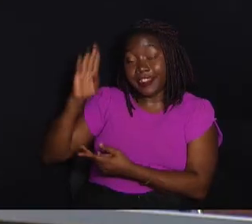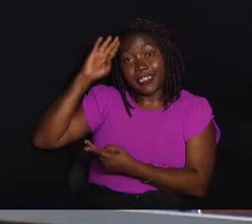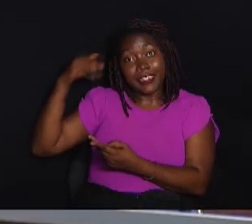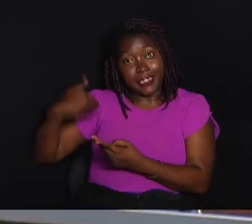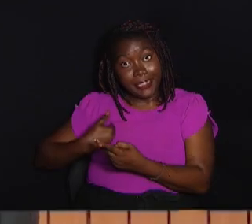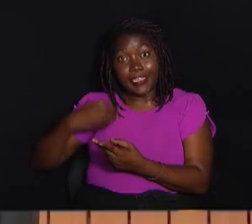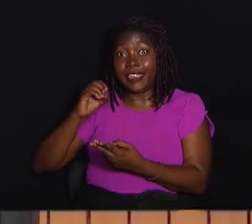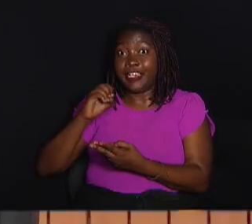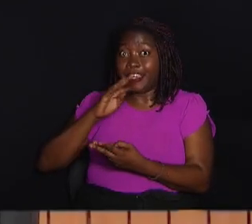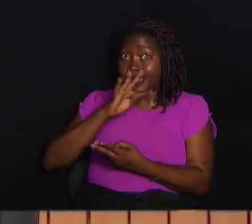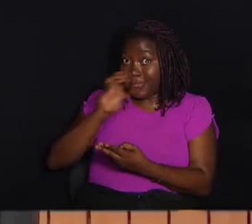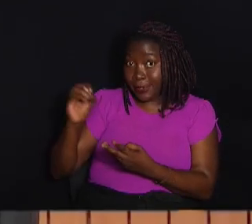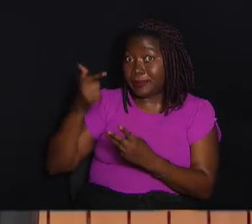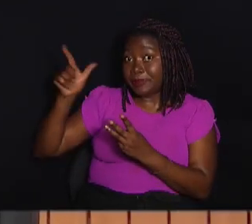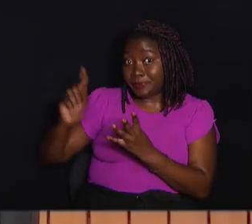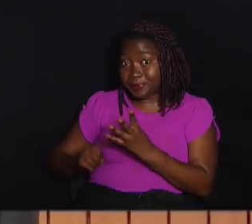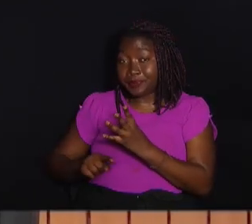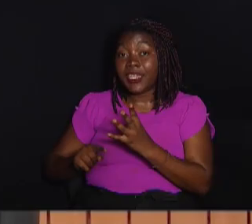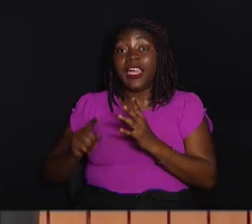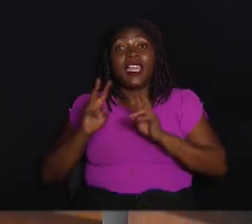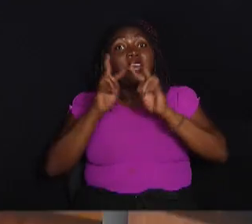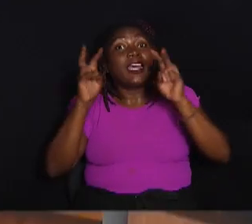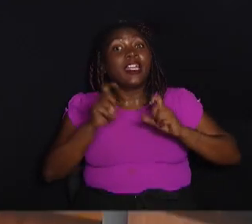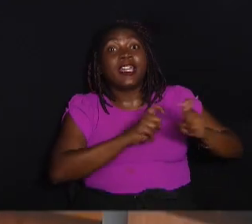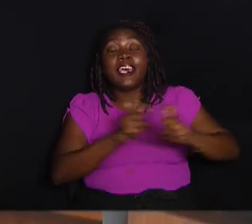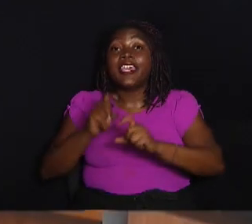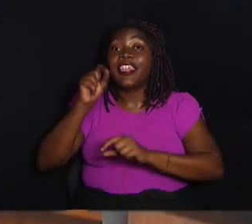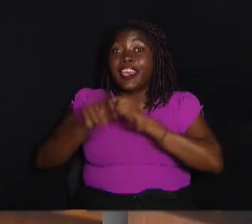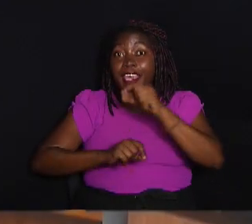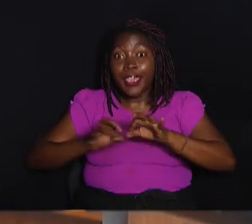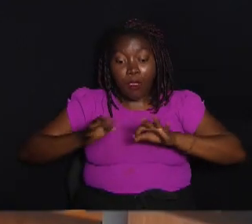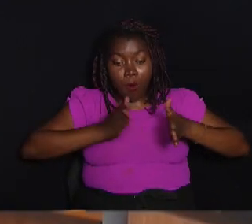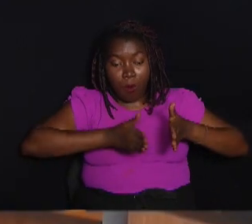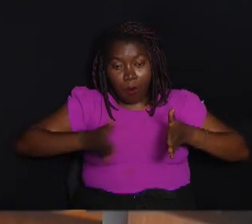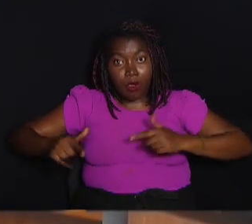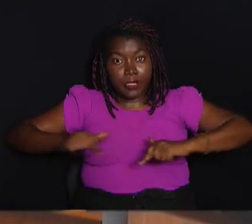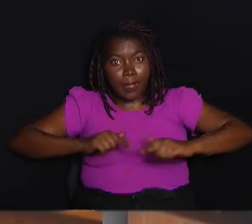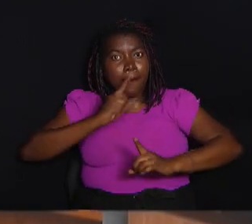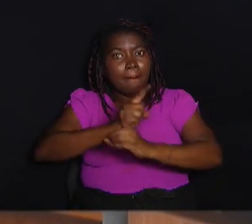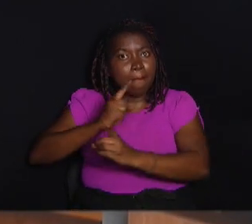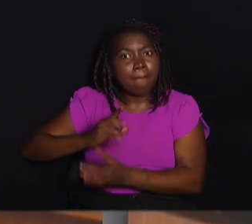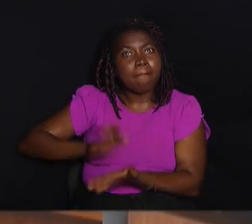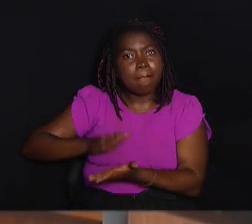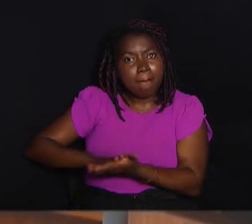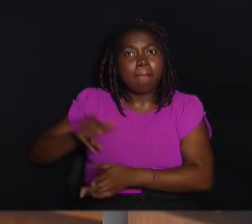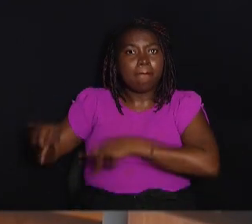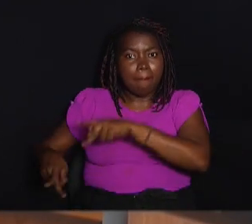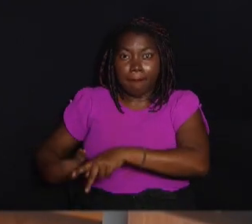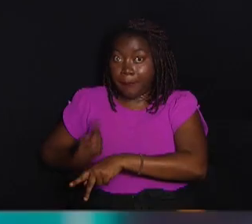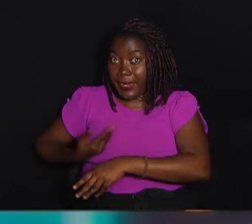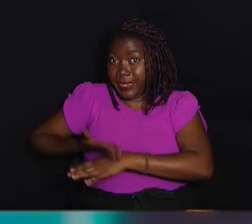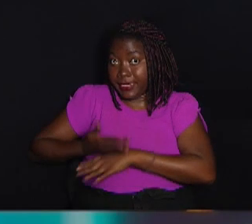oto Alejandro os temas debatidos foram organização dos trabalhos e identificação da demanda do público presente na